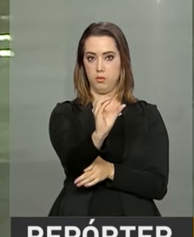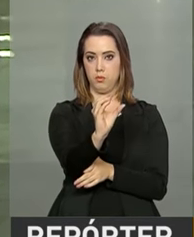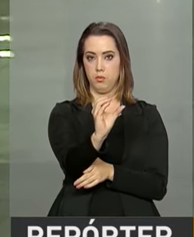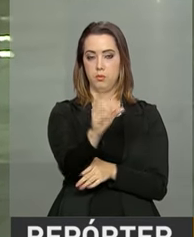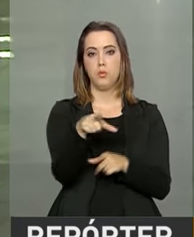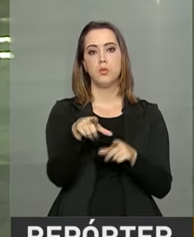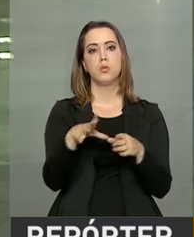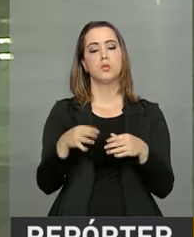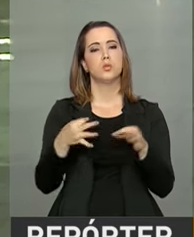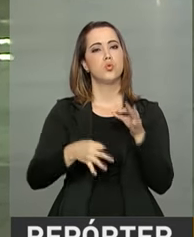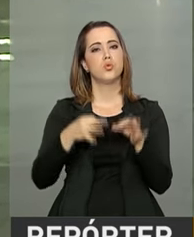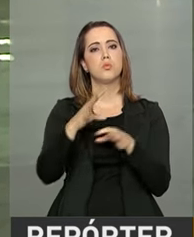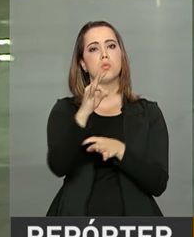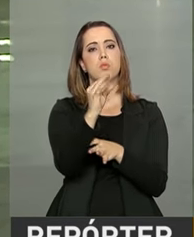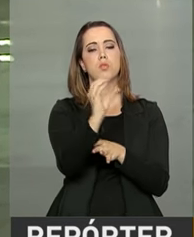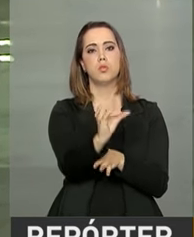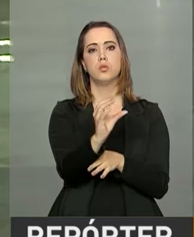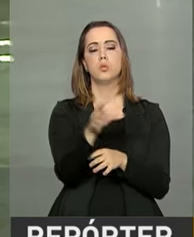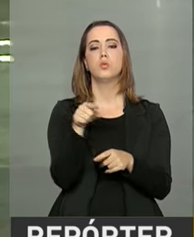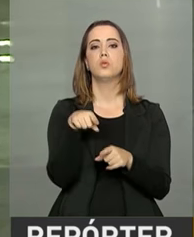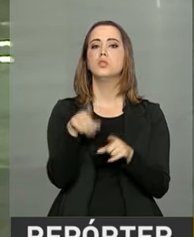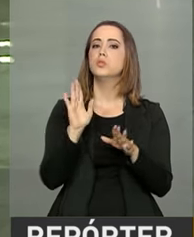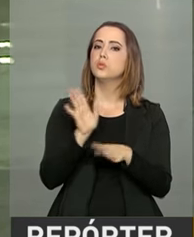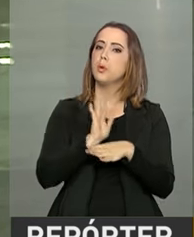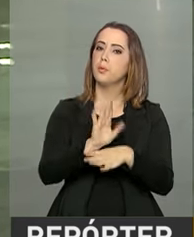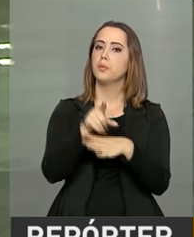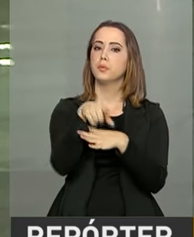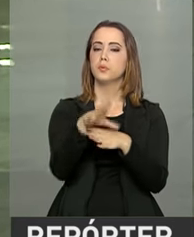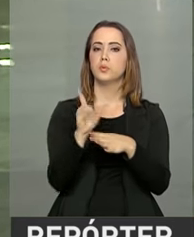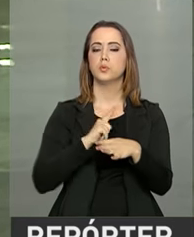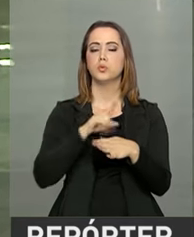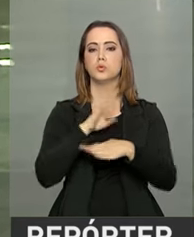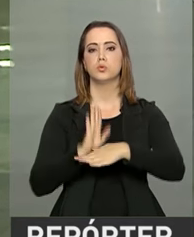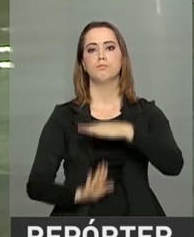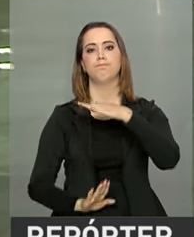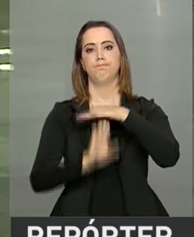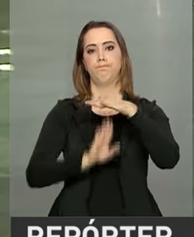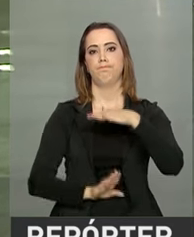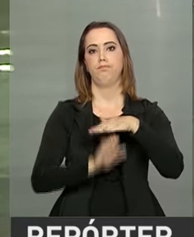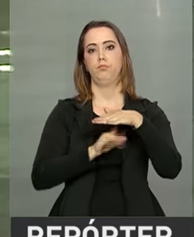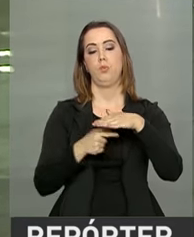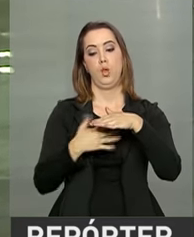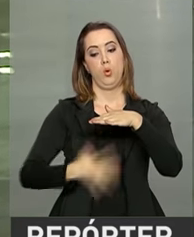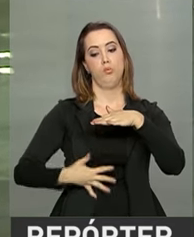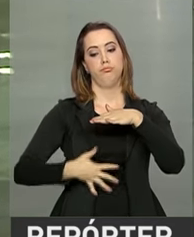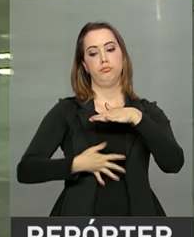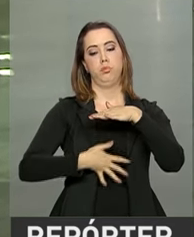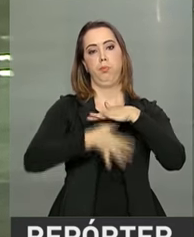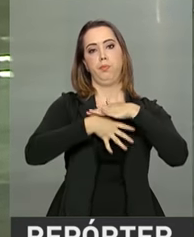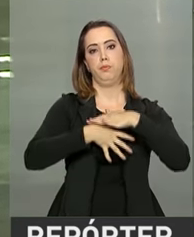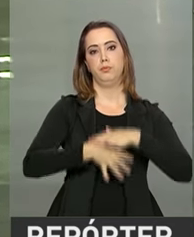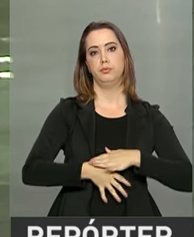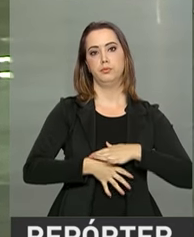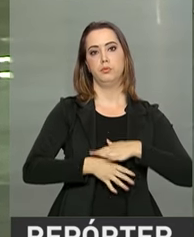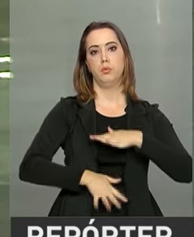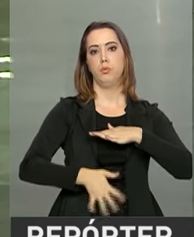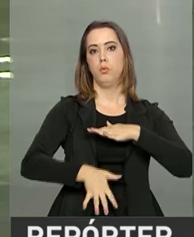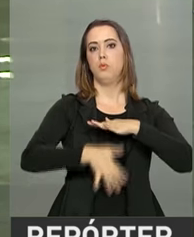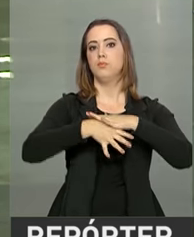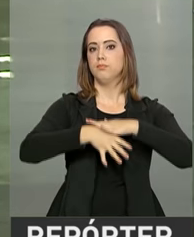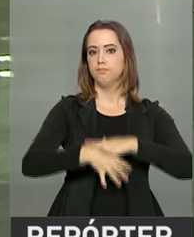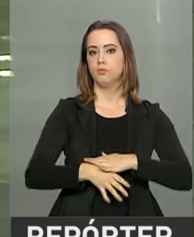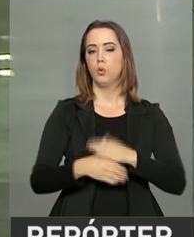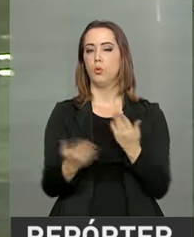manifestaram apoio à proposta do governo federal de estabelecer um teto para o aumento dos gastos públicos, tendo a inflação do ano anterior como